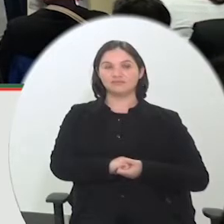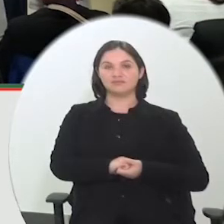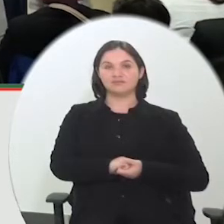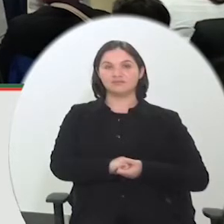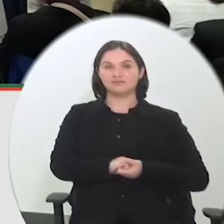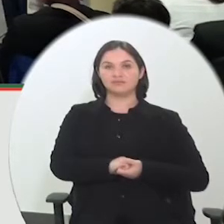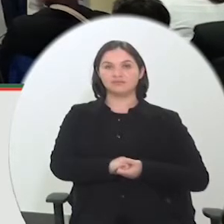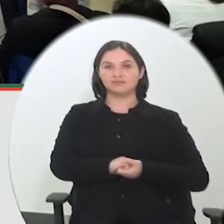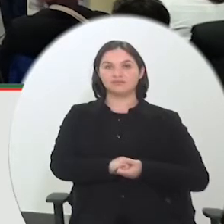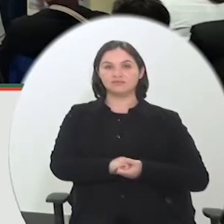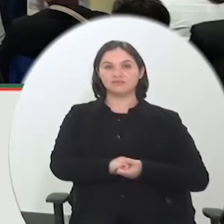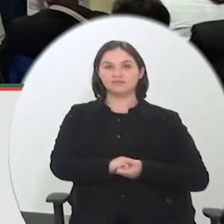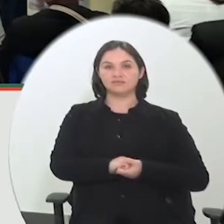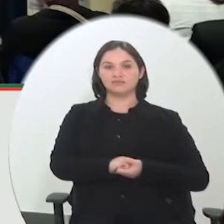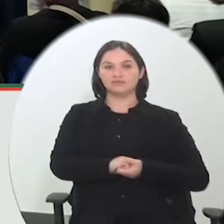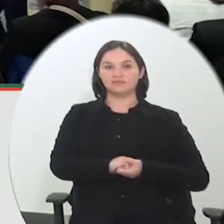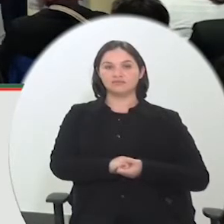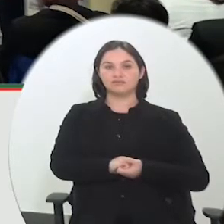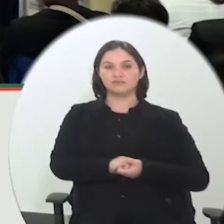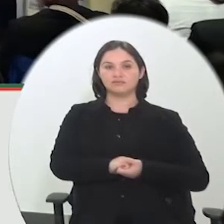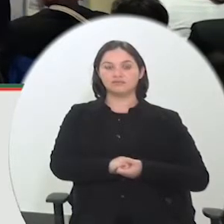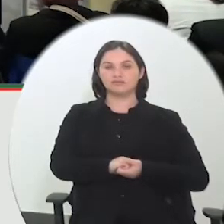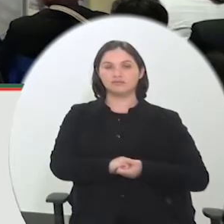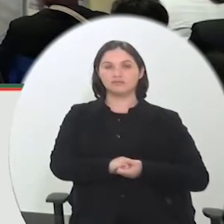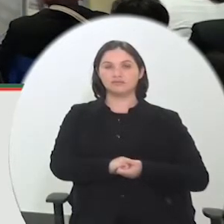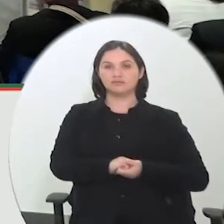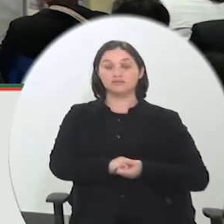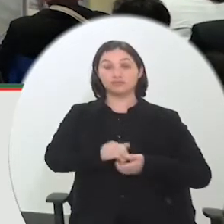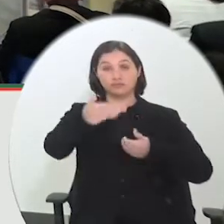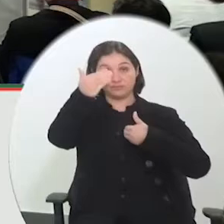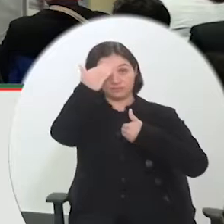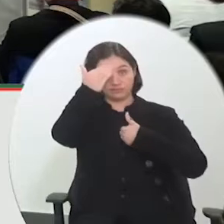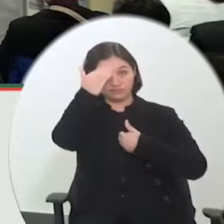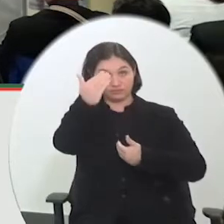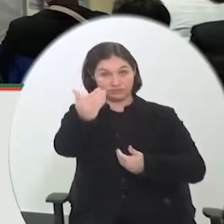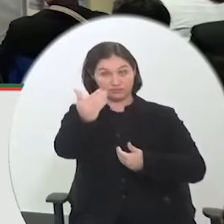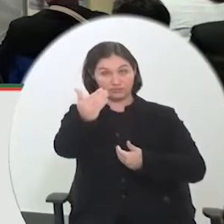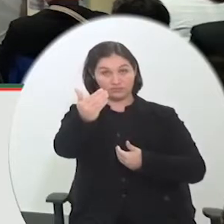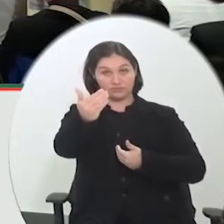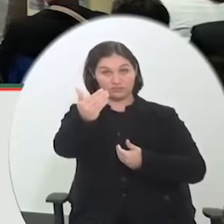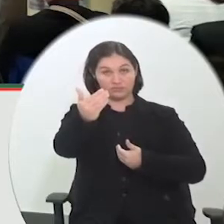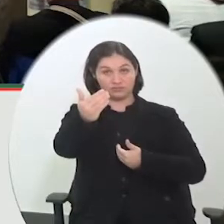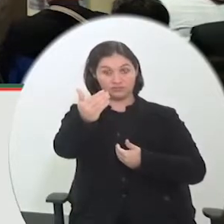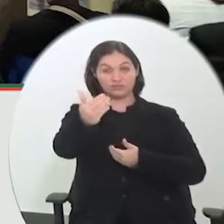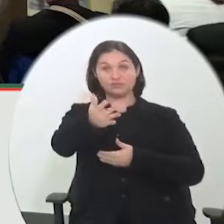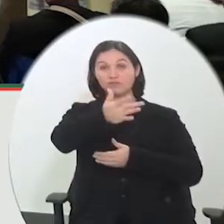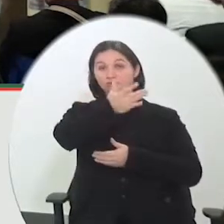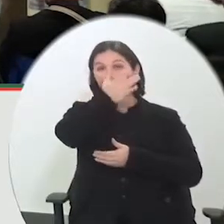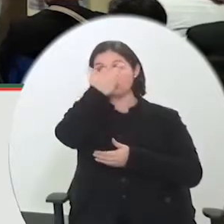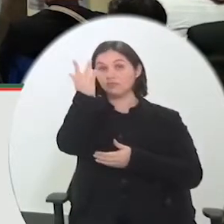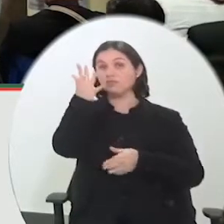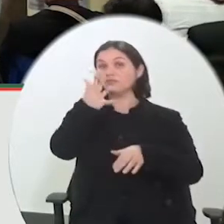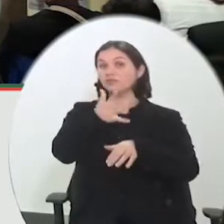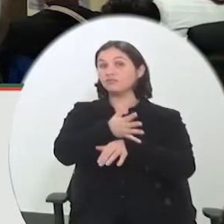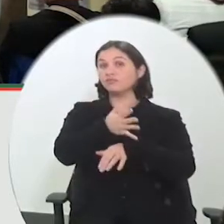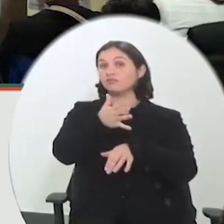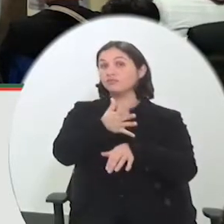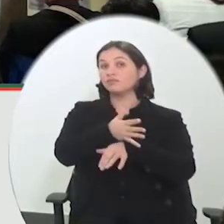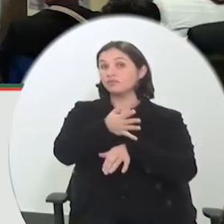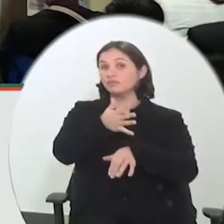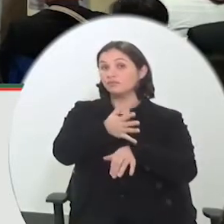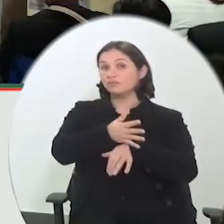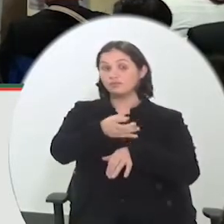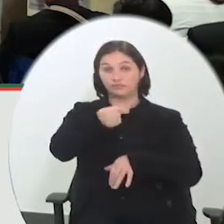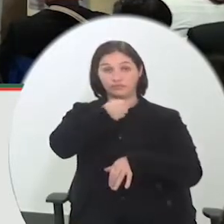Convidamos as autoridades para retornar à mesa. Muito obrigada. Agradecemos também aos personagens dessa matéria, desse vídeo produzido pela